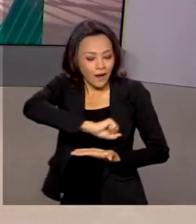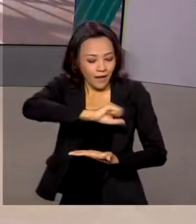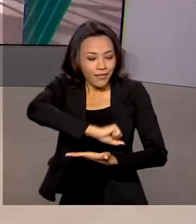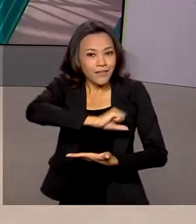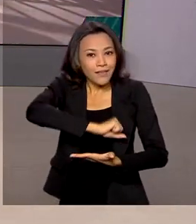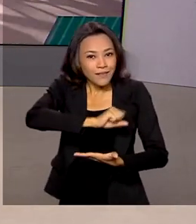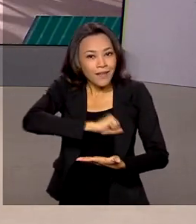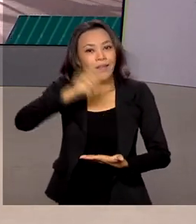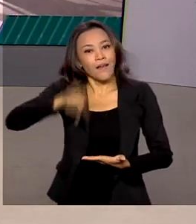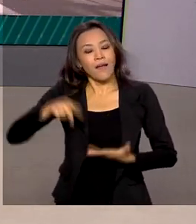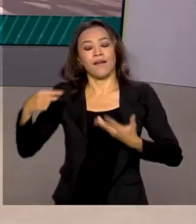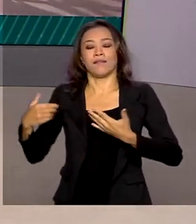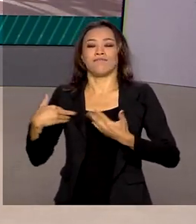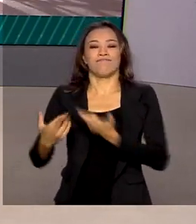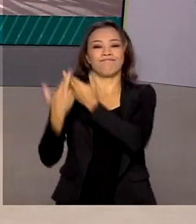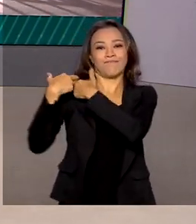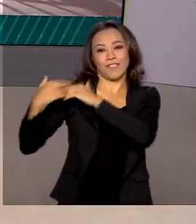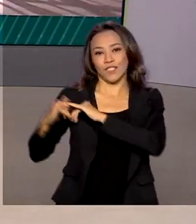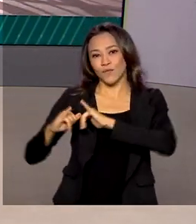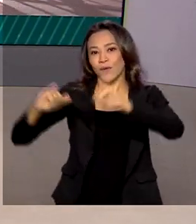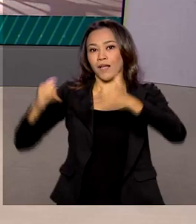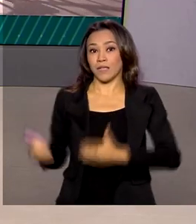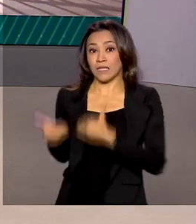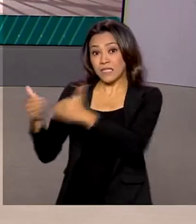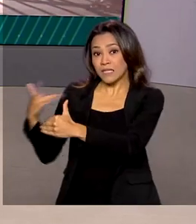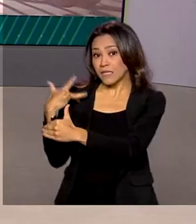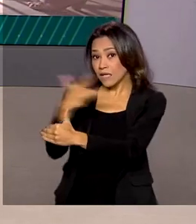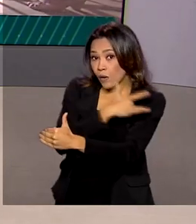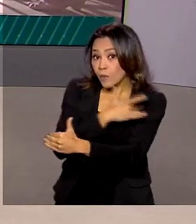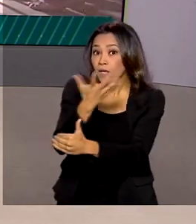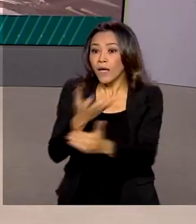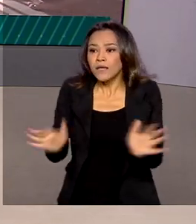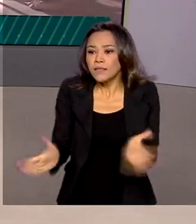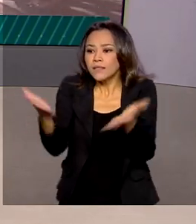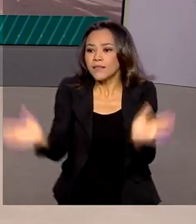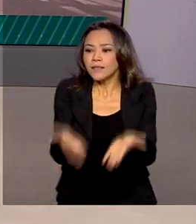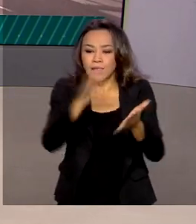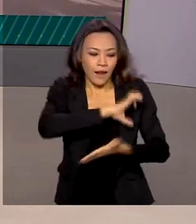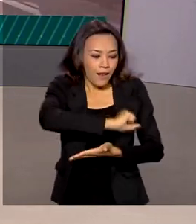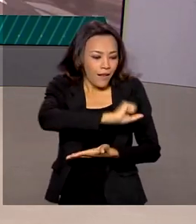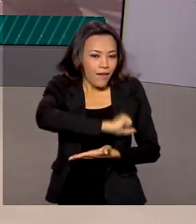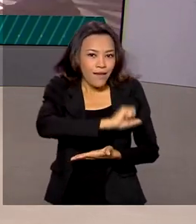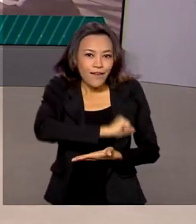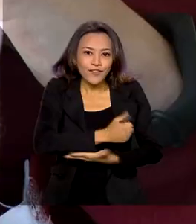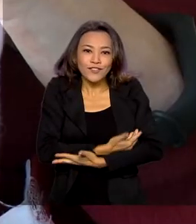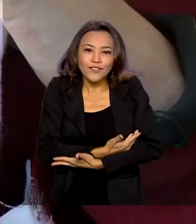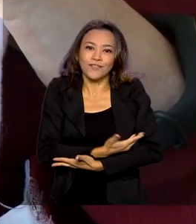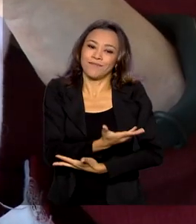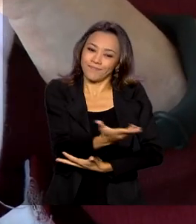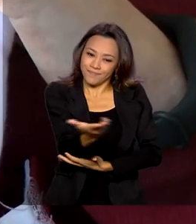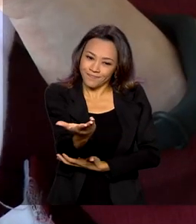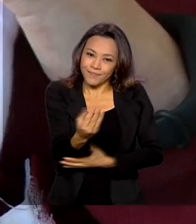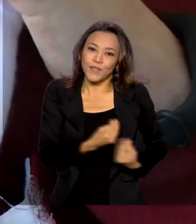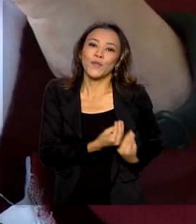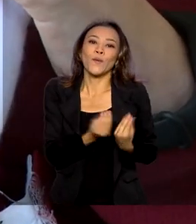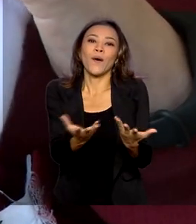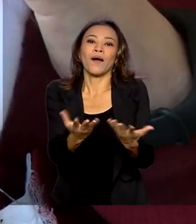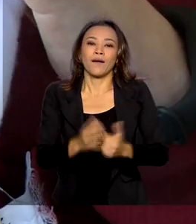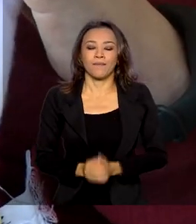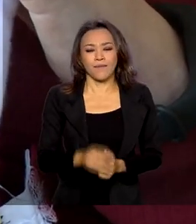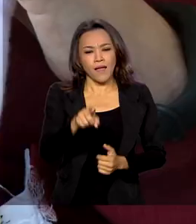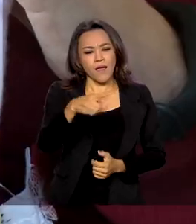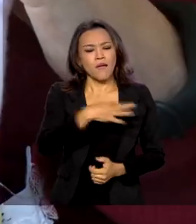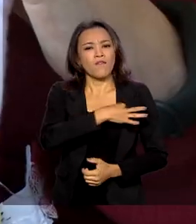lançada pelo Ministério da Saúde, quer incentivar a doação de leite humano no país. Um gesto